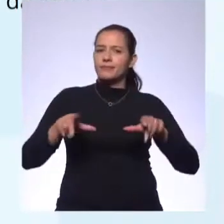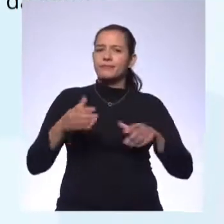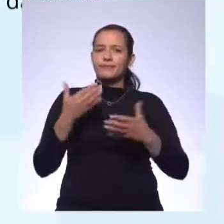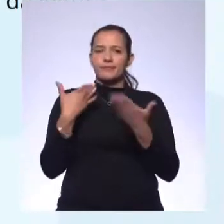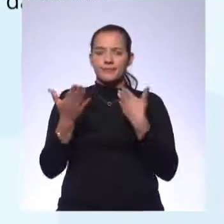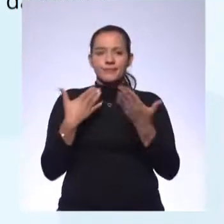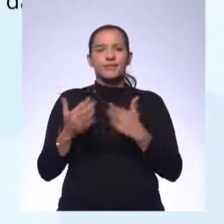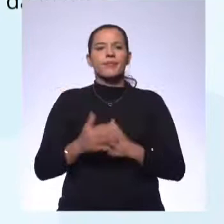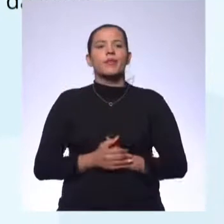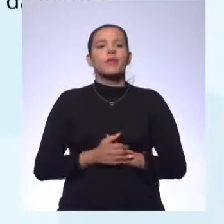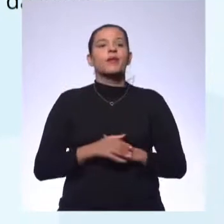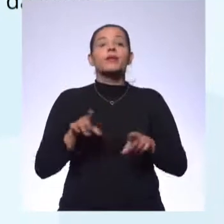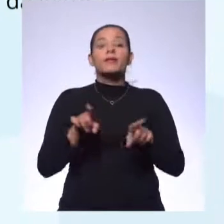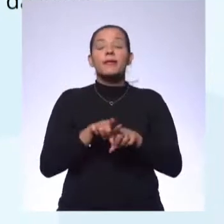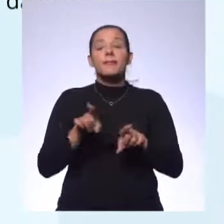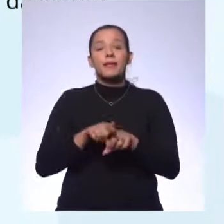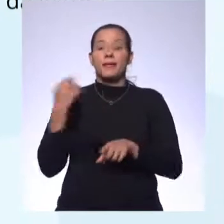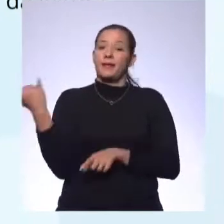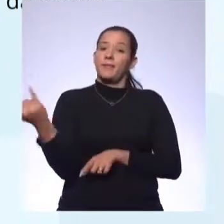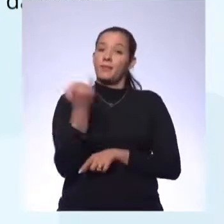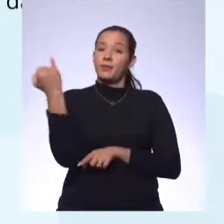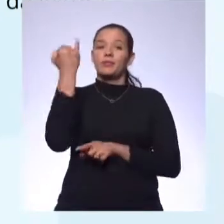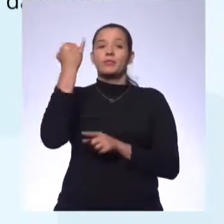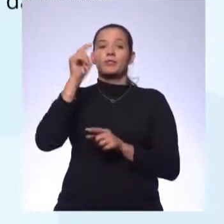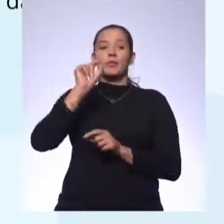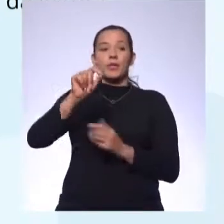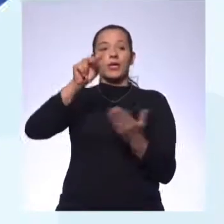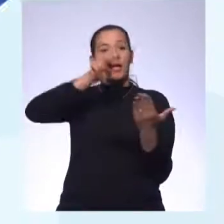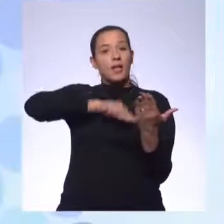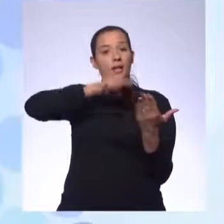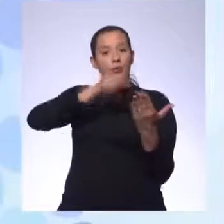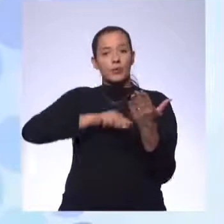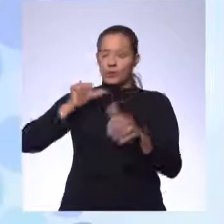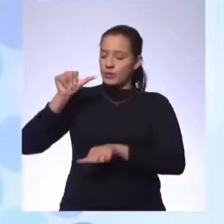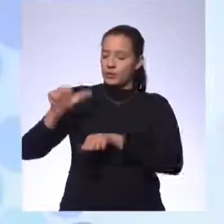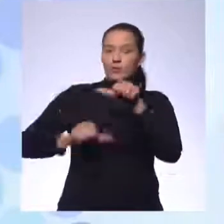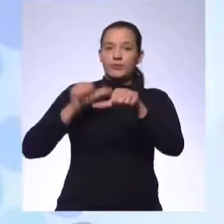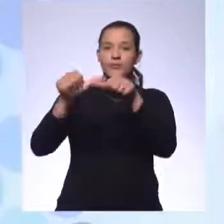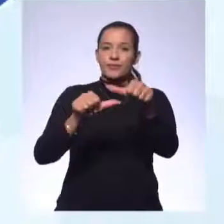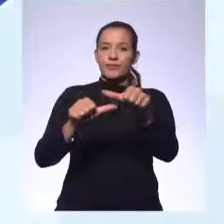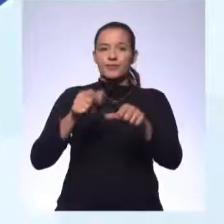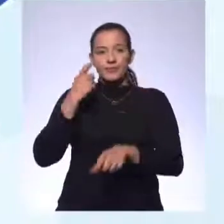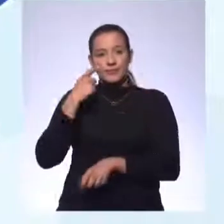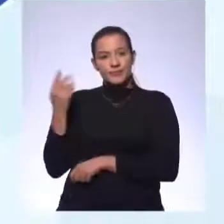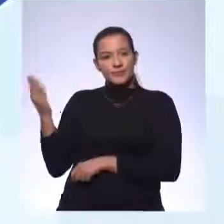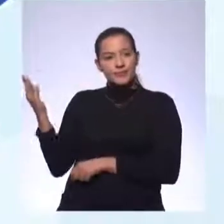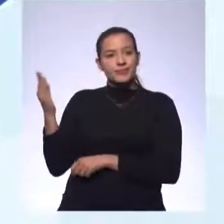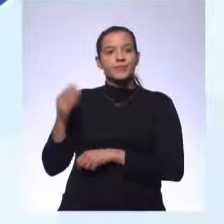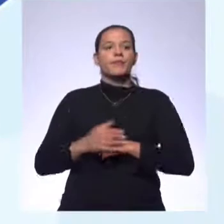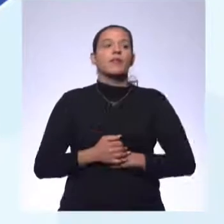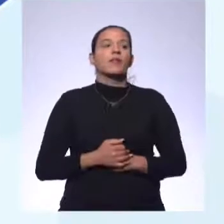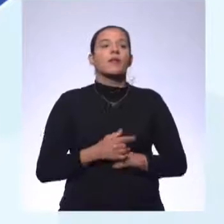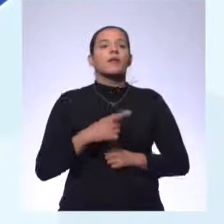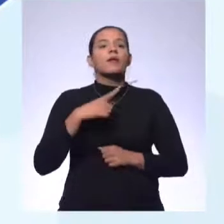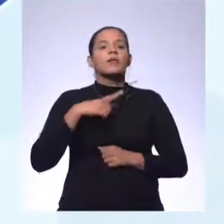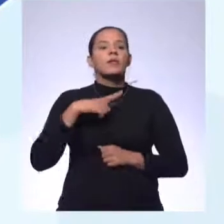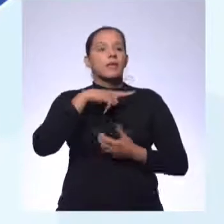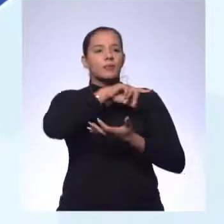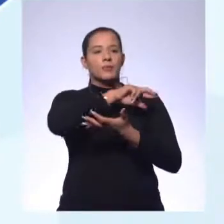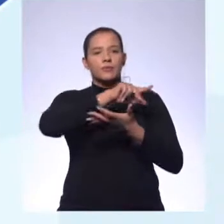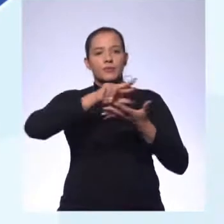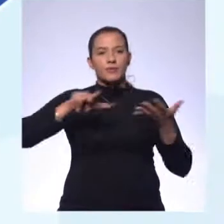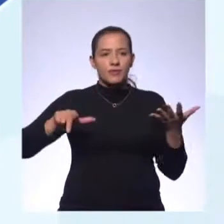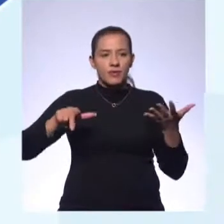Discutimos a importância do poder transformador da leitura. E na tela, olha só que bacana, nós temos aí o